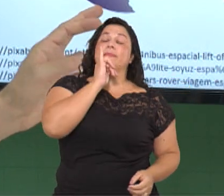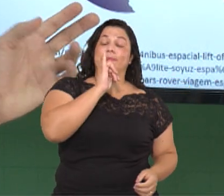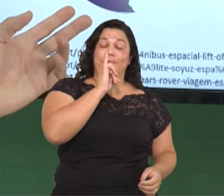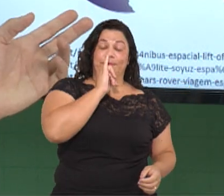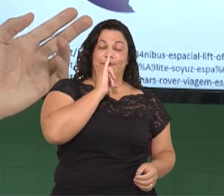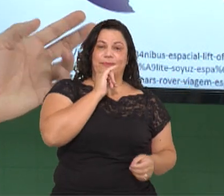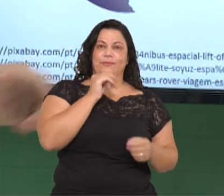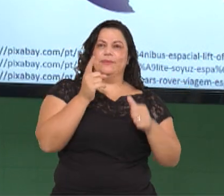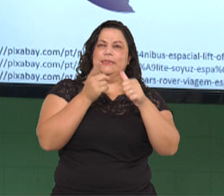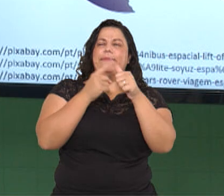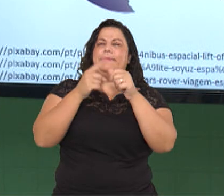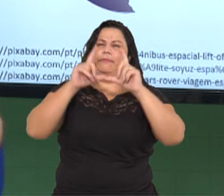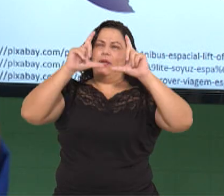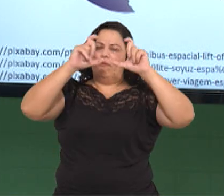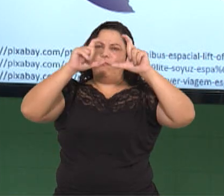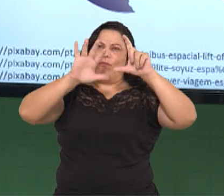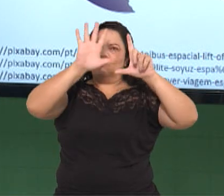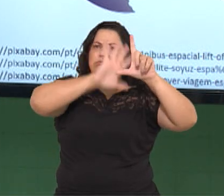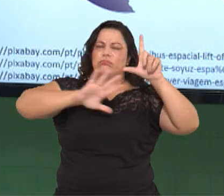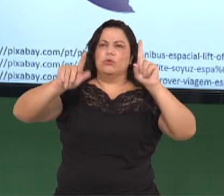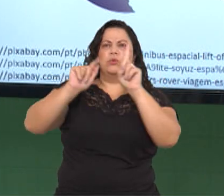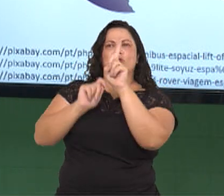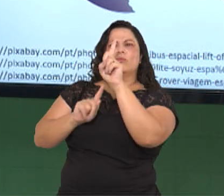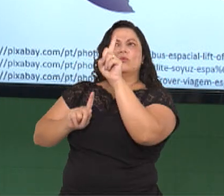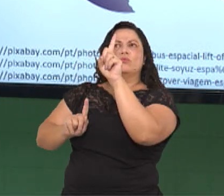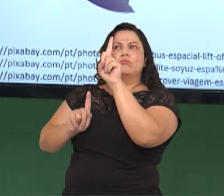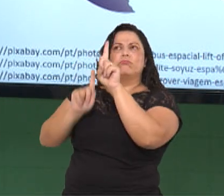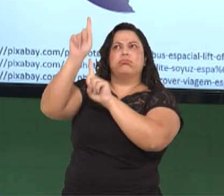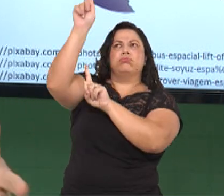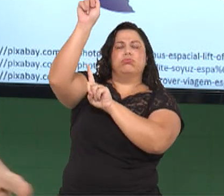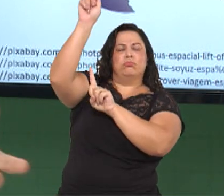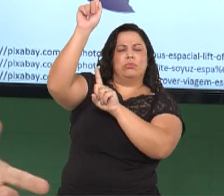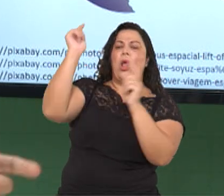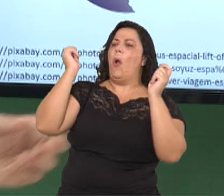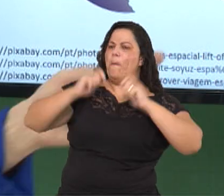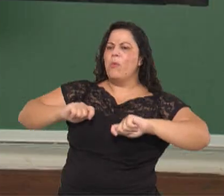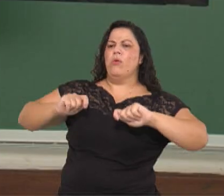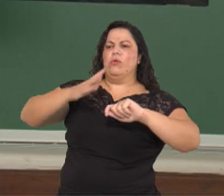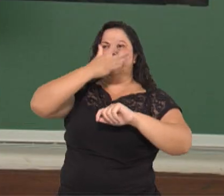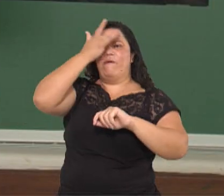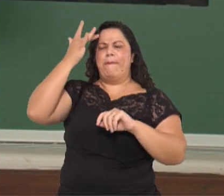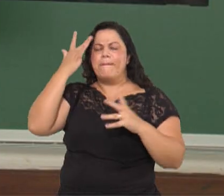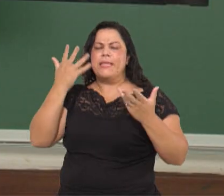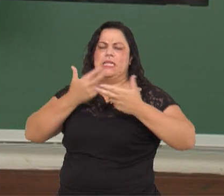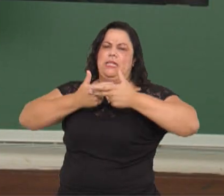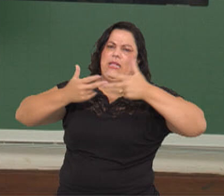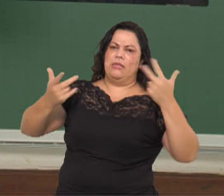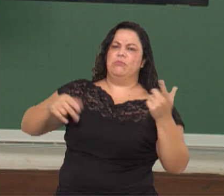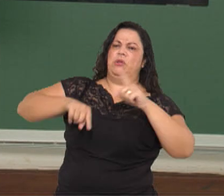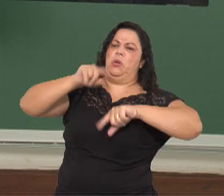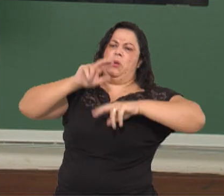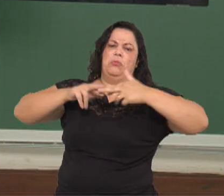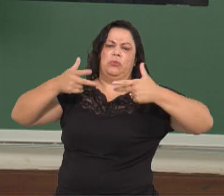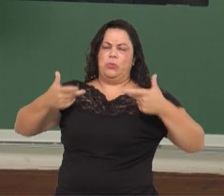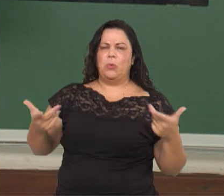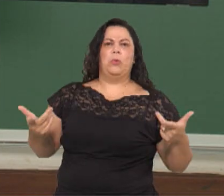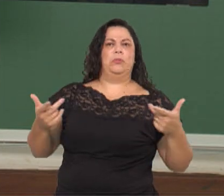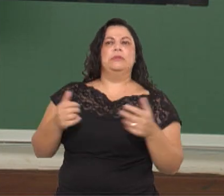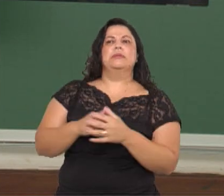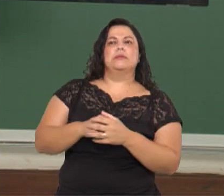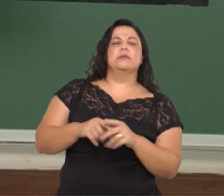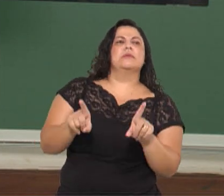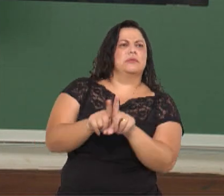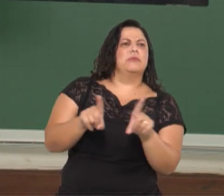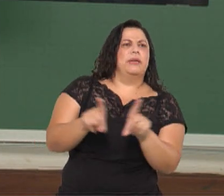primeira imagem eu tenho um foguete, que pode levar uma tripulação ou não, ele pode levar equipamentos. Nesse caso, eu tenho uma